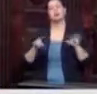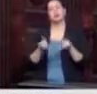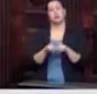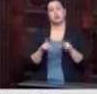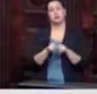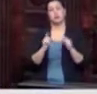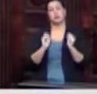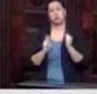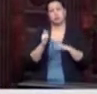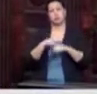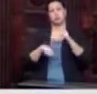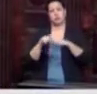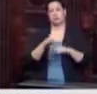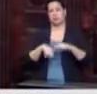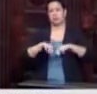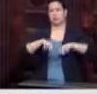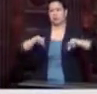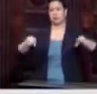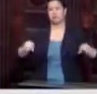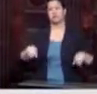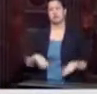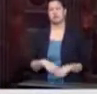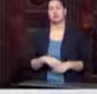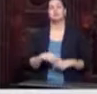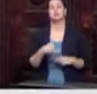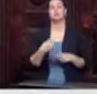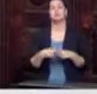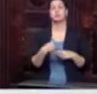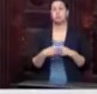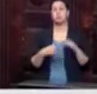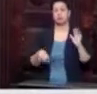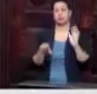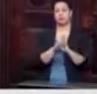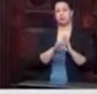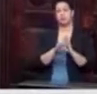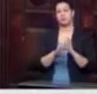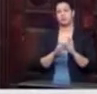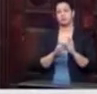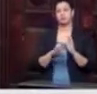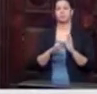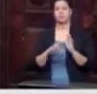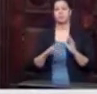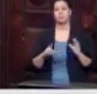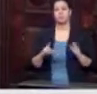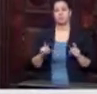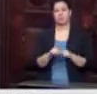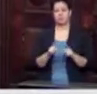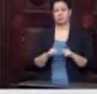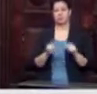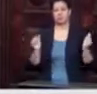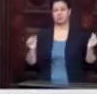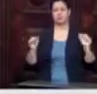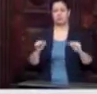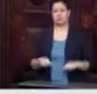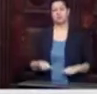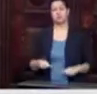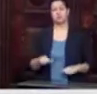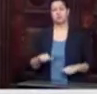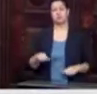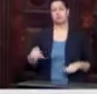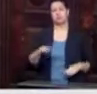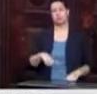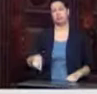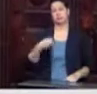negociar uma série de pontos por cima da lei que vão piorar as condições de vida